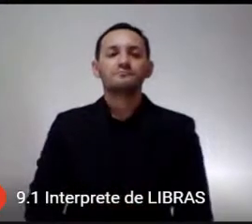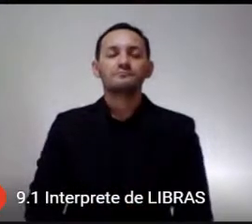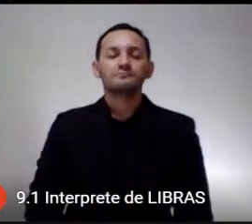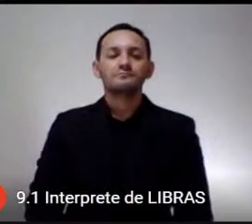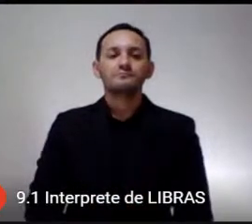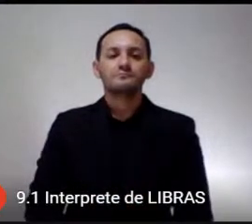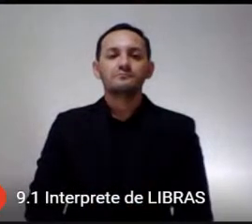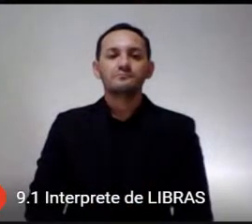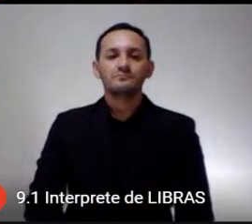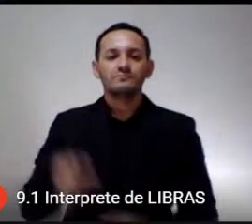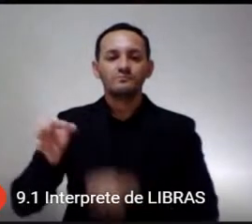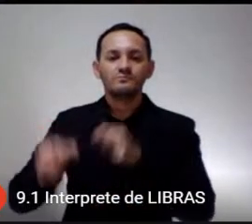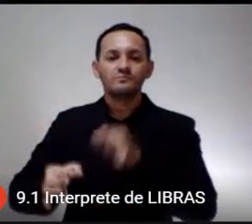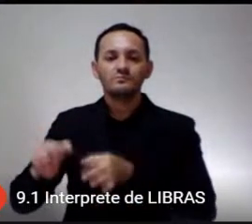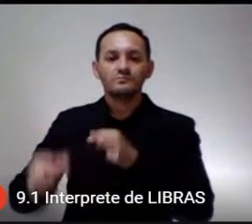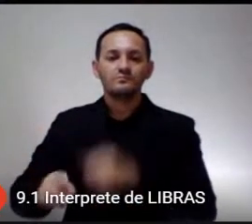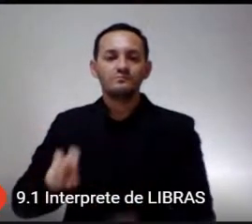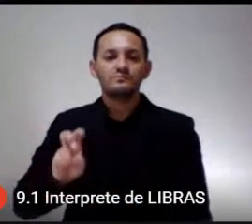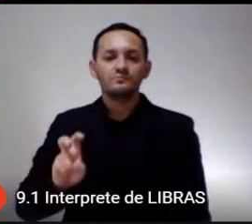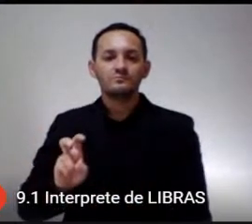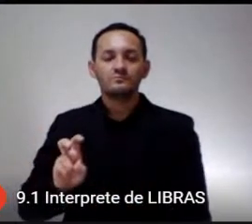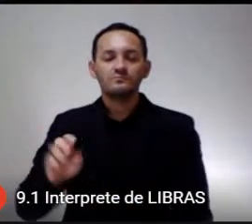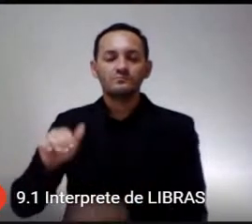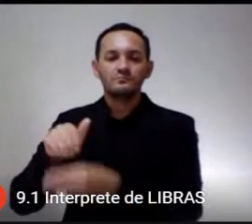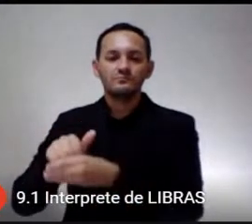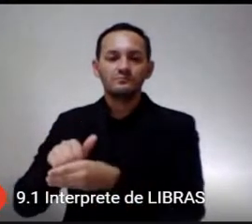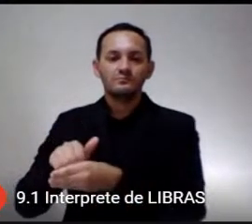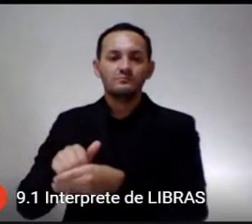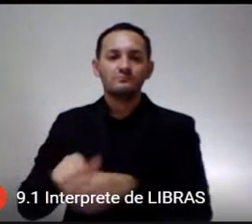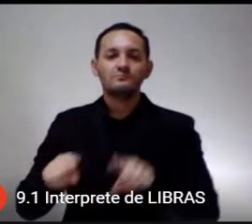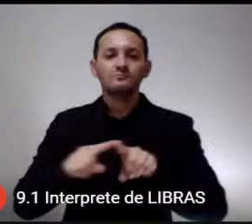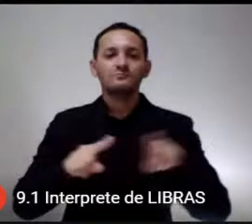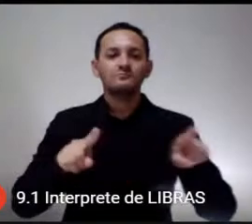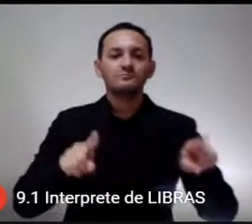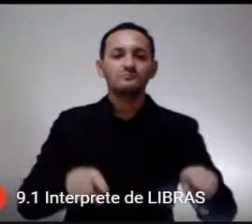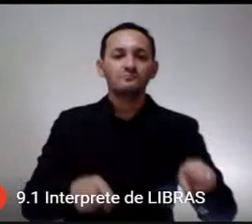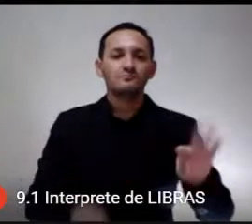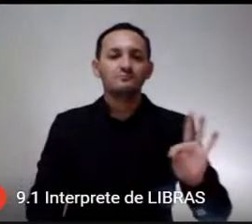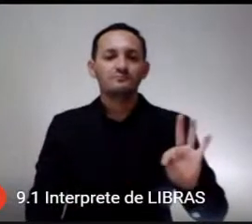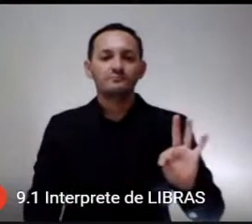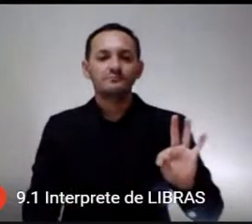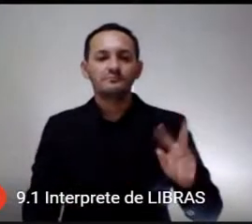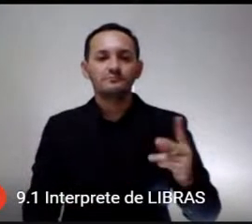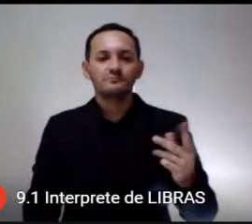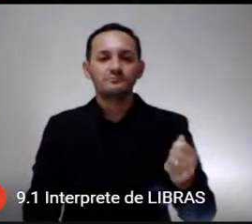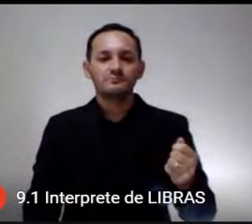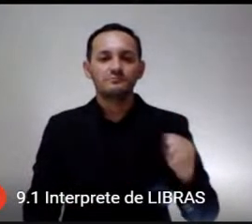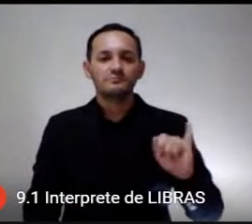Interessado, juiz da quinta zona eleitoral e também a servidora Taina. Taina Soares dos Santos.